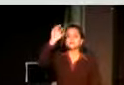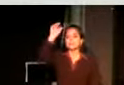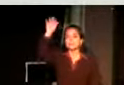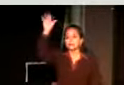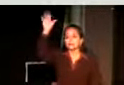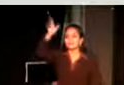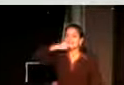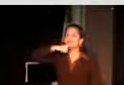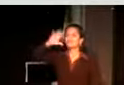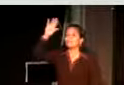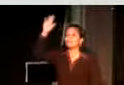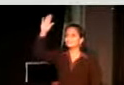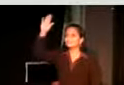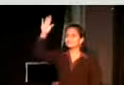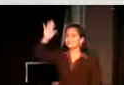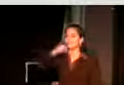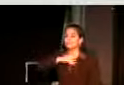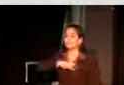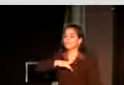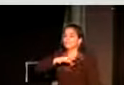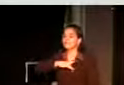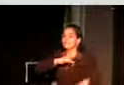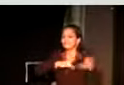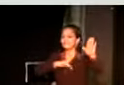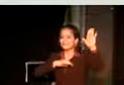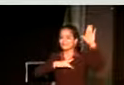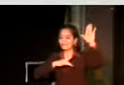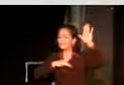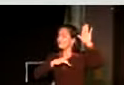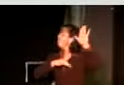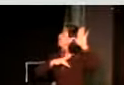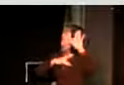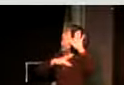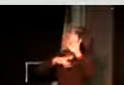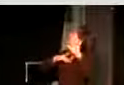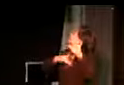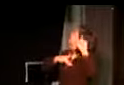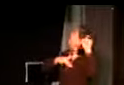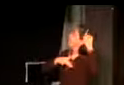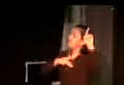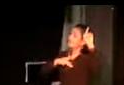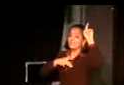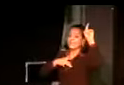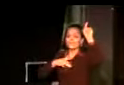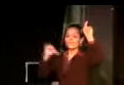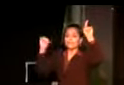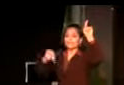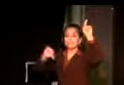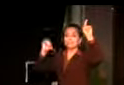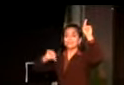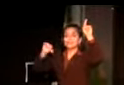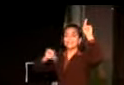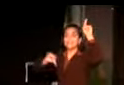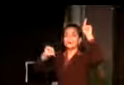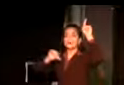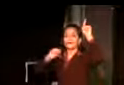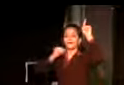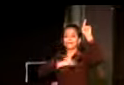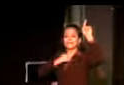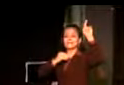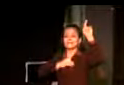é o pior dos pecadores e aqui querido ele não está passando uma crise emocional ou